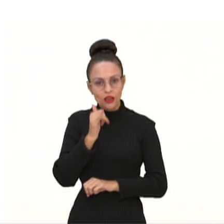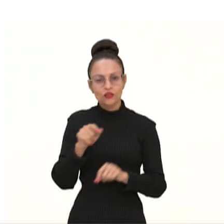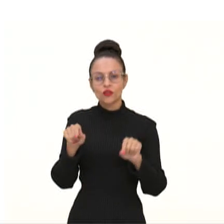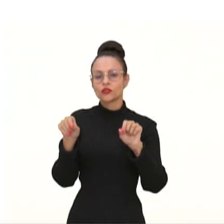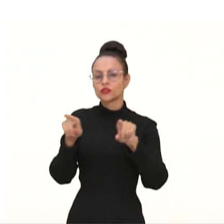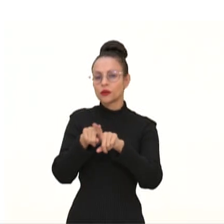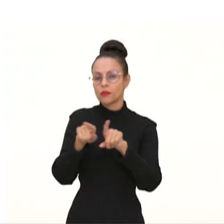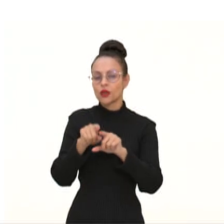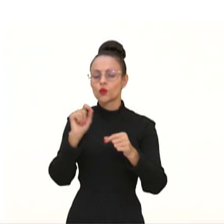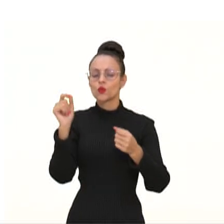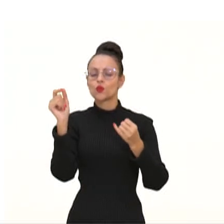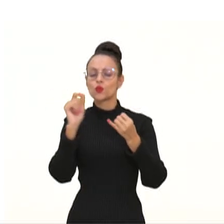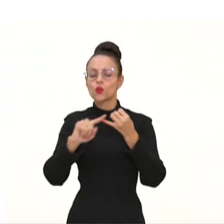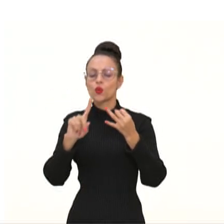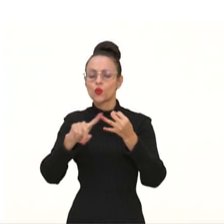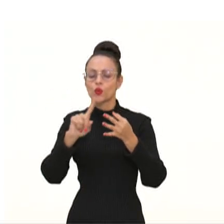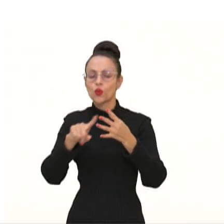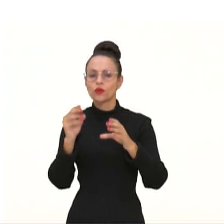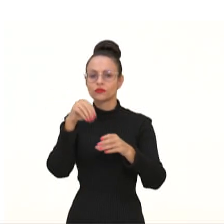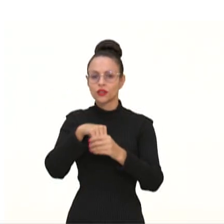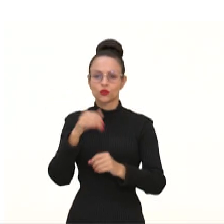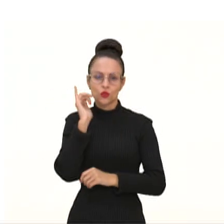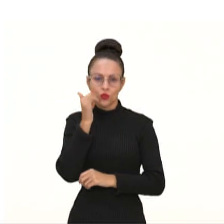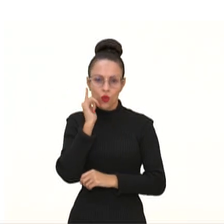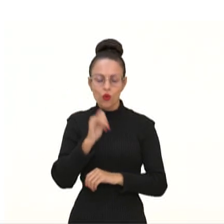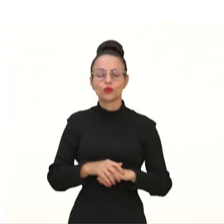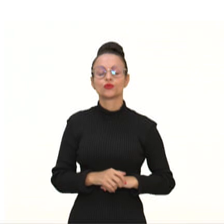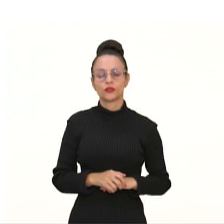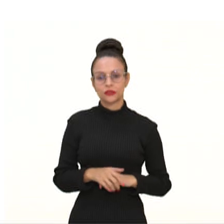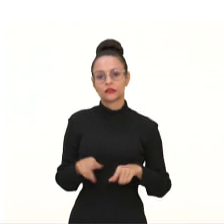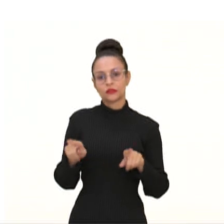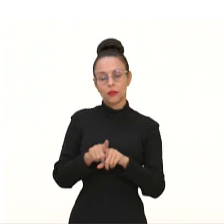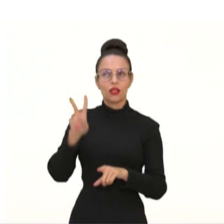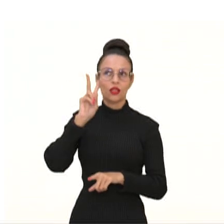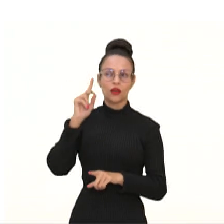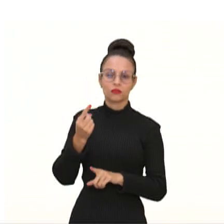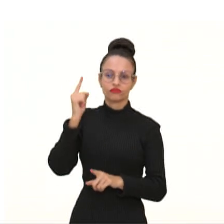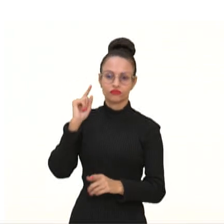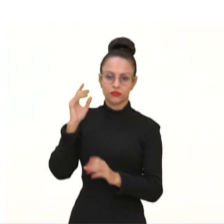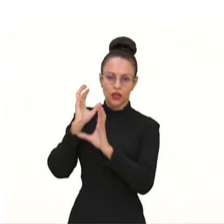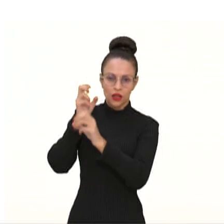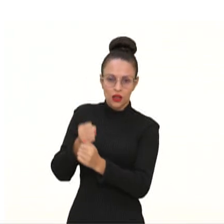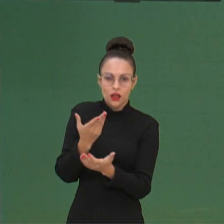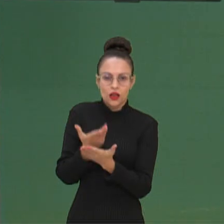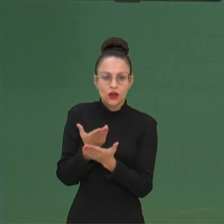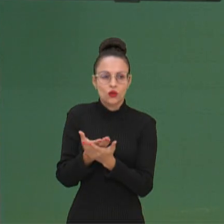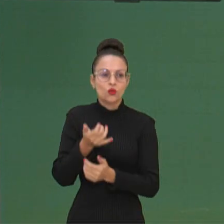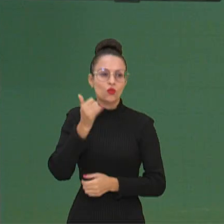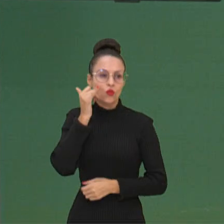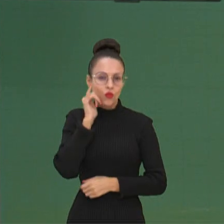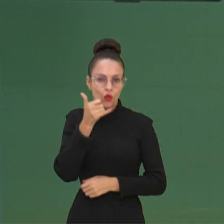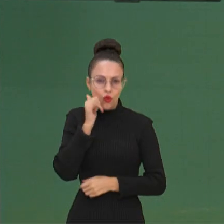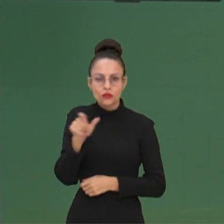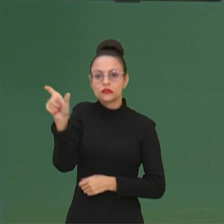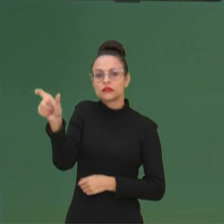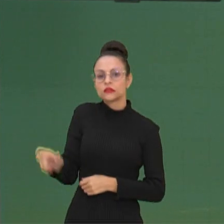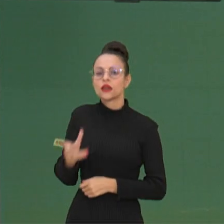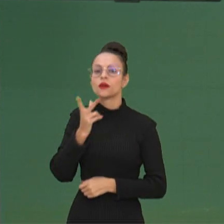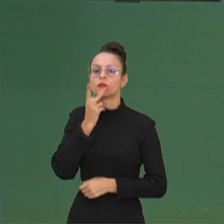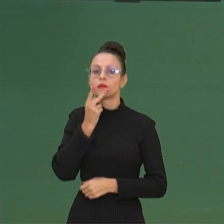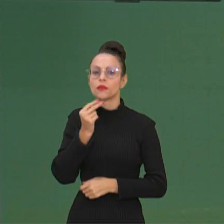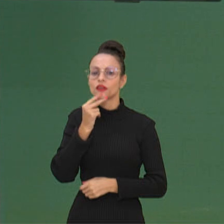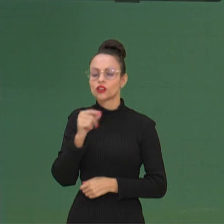nosso livro didático, né? Nossa, professora, mas ele é muito longo, eu escuto os alunos falando, né? Como assim curta? Mas é como eu